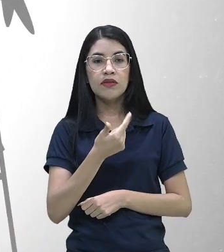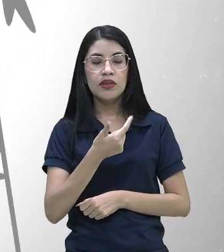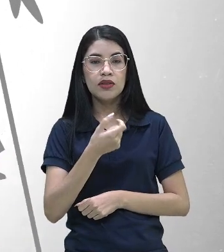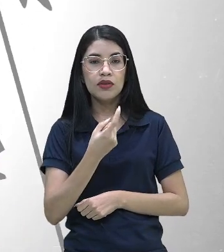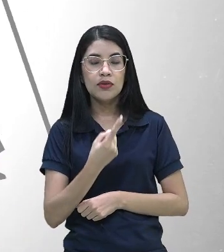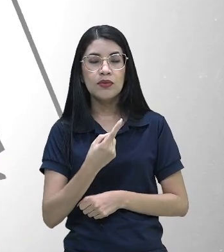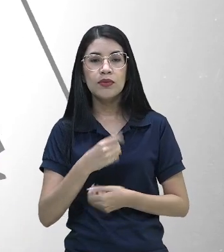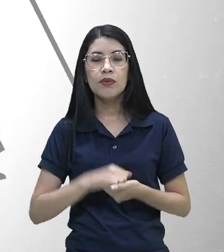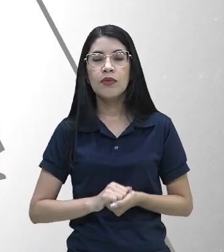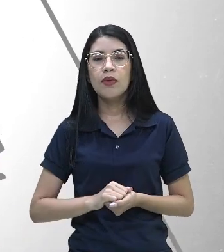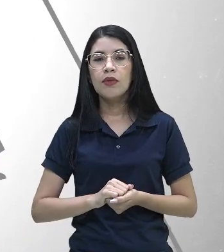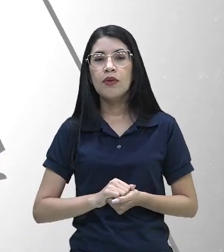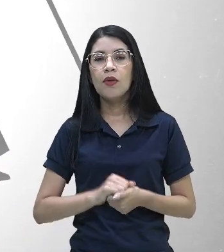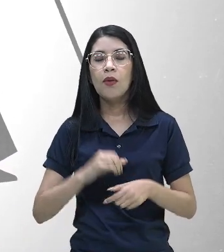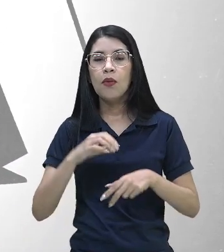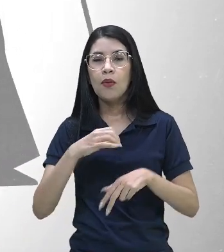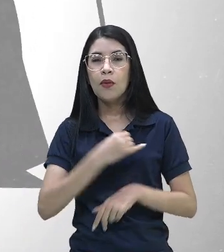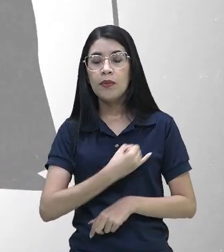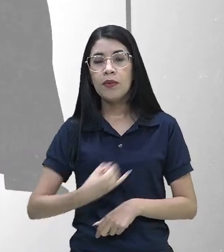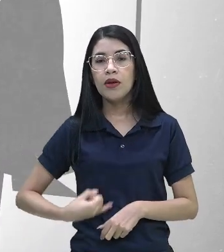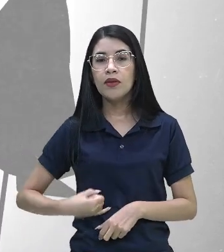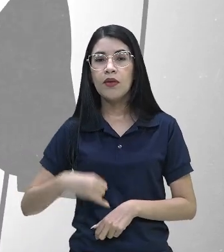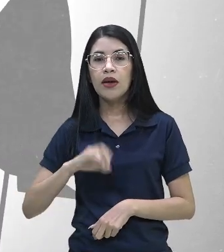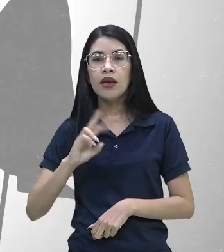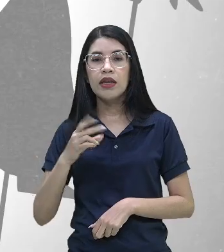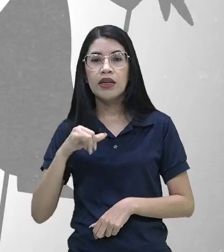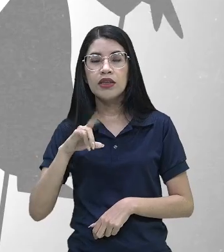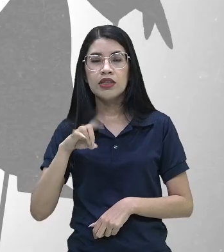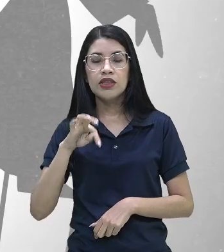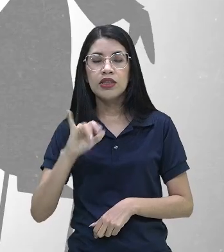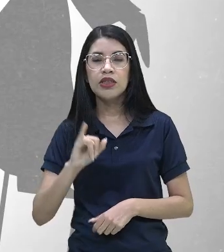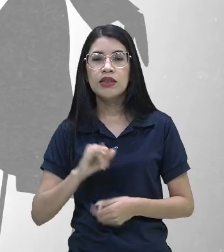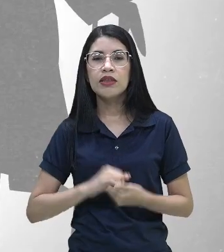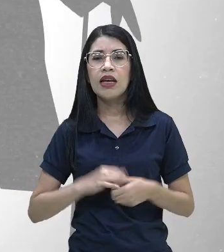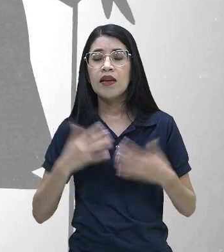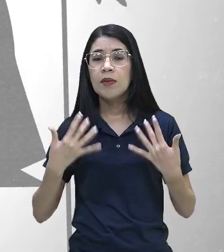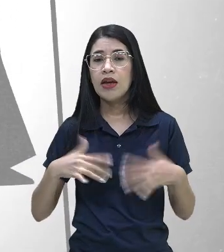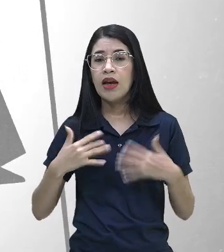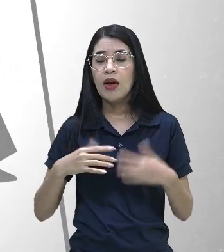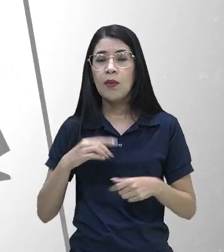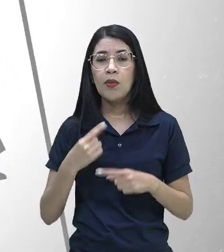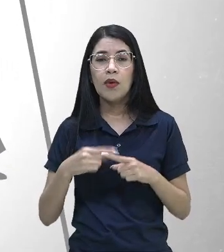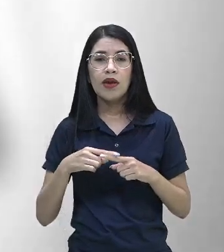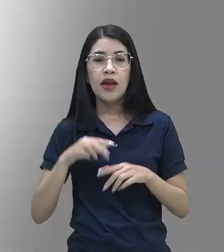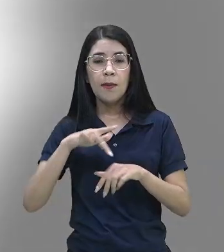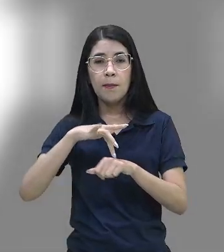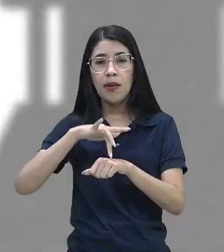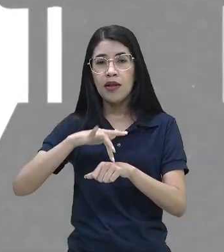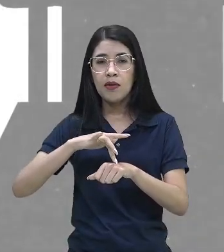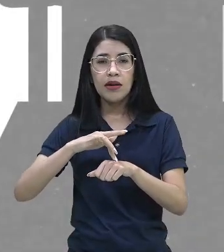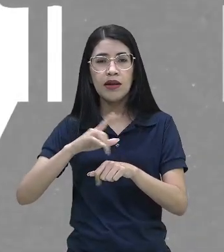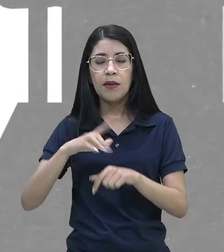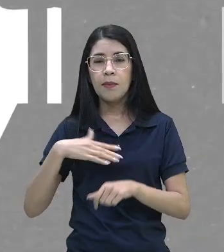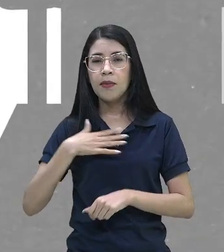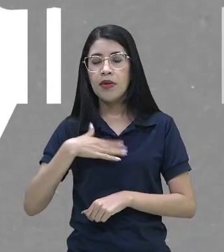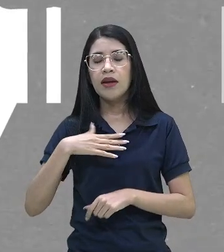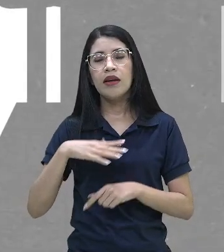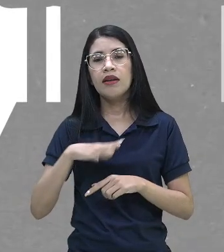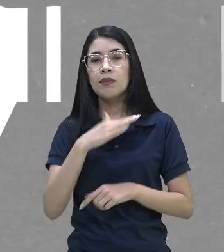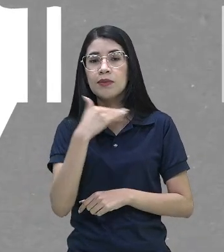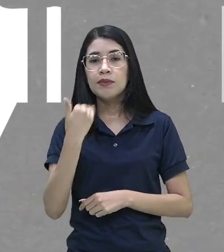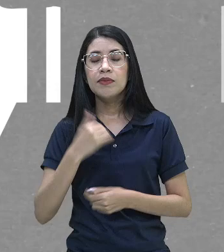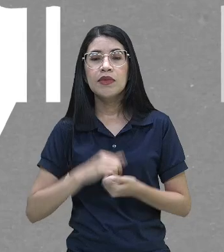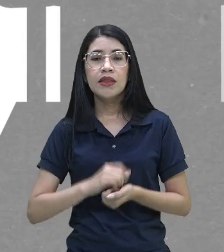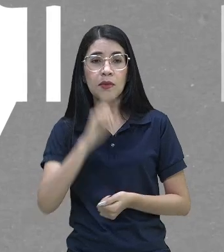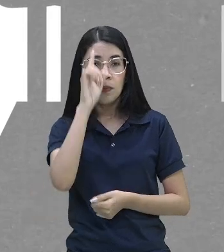Wu Qi, da dinastia Han, desesperado com a morte de sua bailarina favorita, teria ordenado